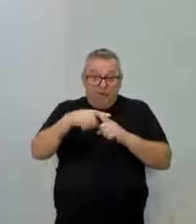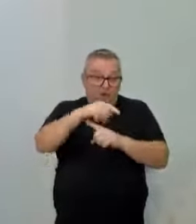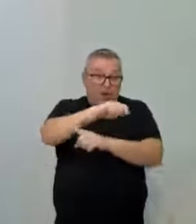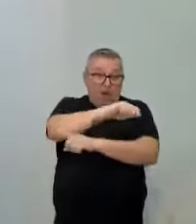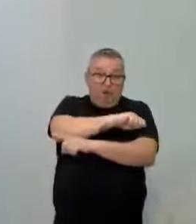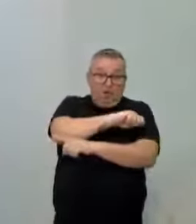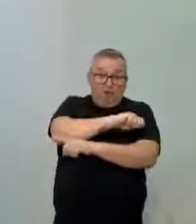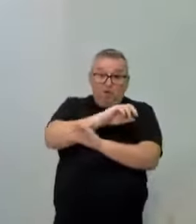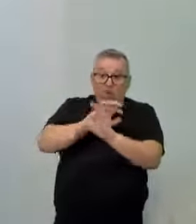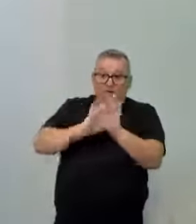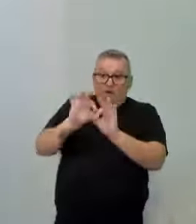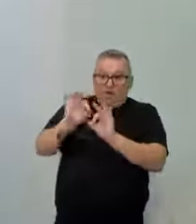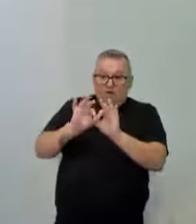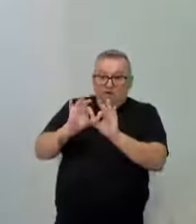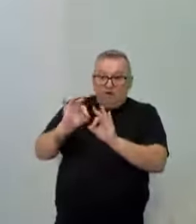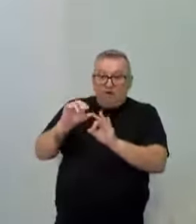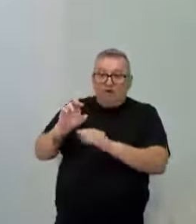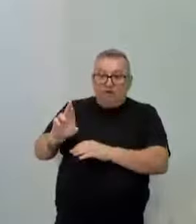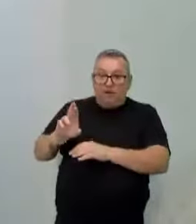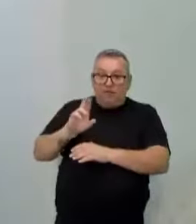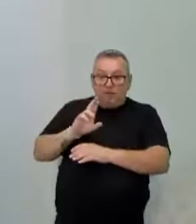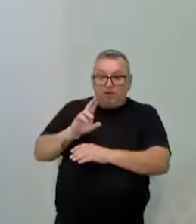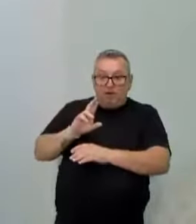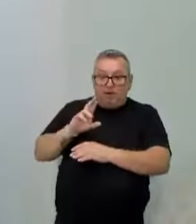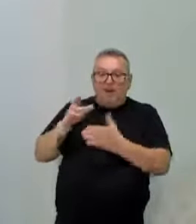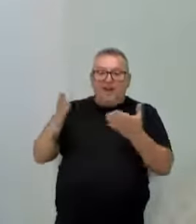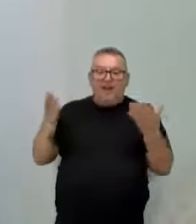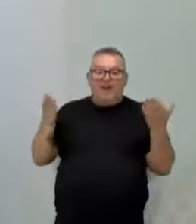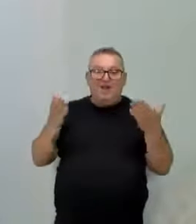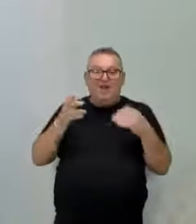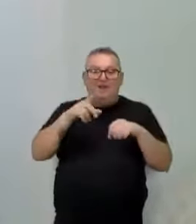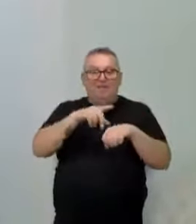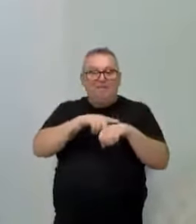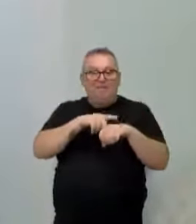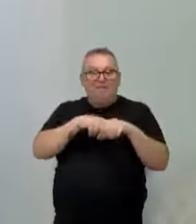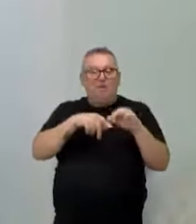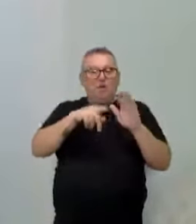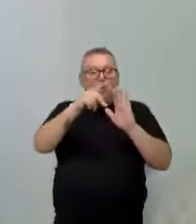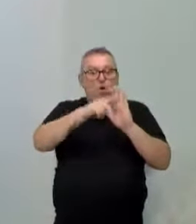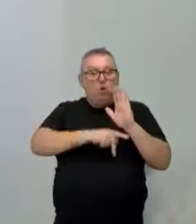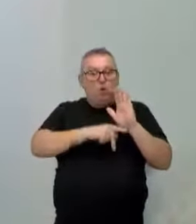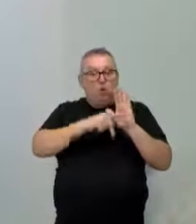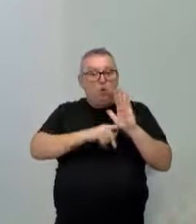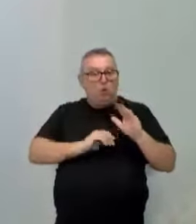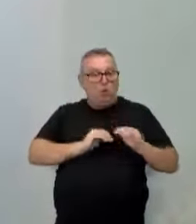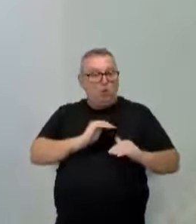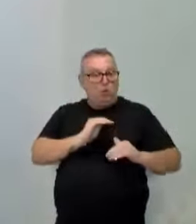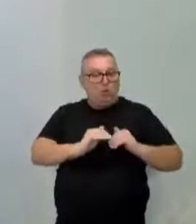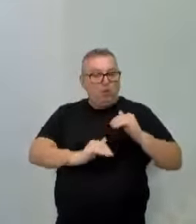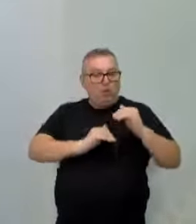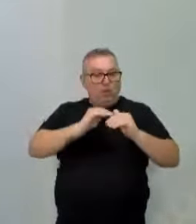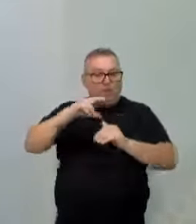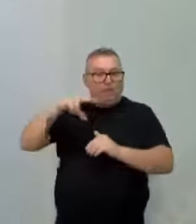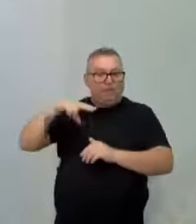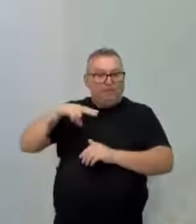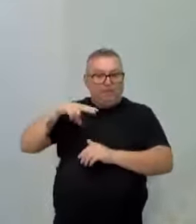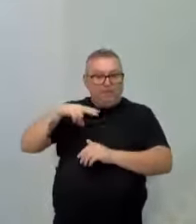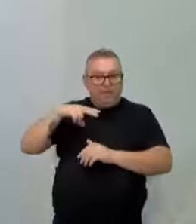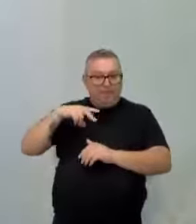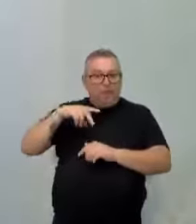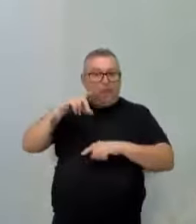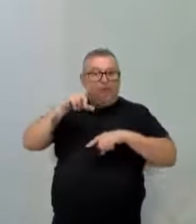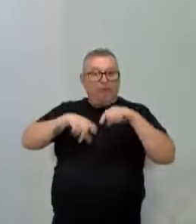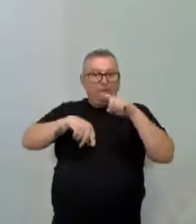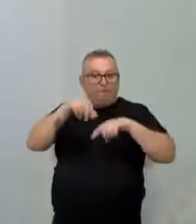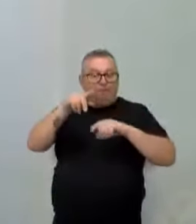autorreflexão, eu já tenho um movimento de devolutiva, agora é a hora da gente fazer o nosso plano de desenvolvimento pessoal, que está previsto no material